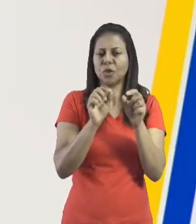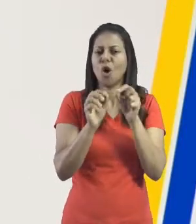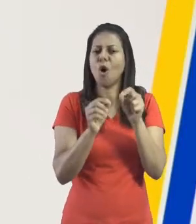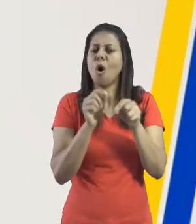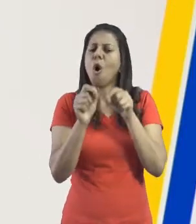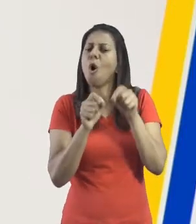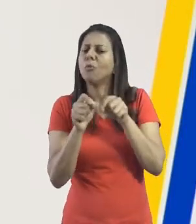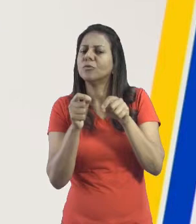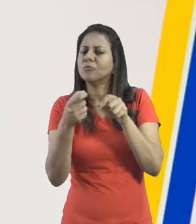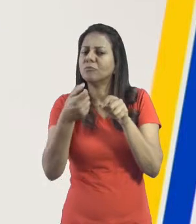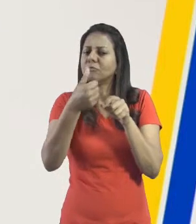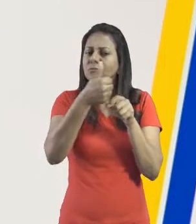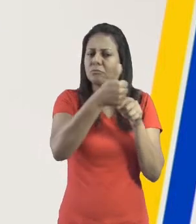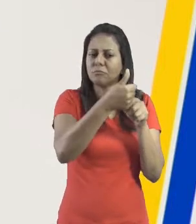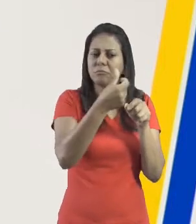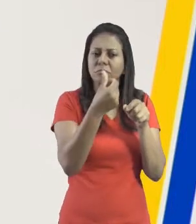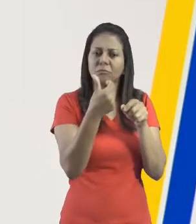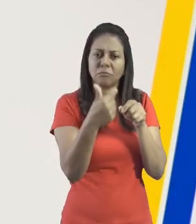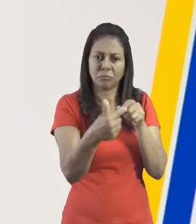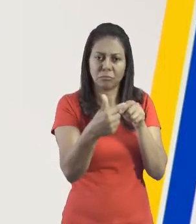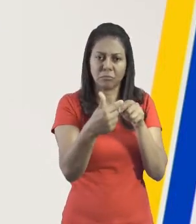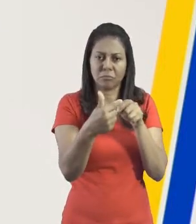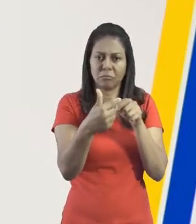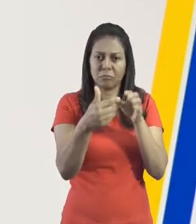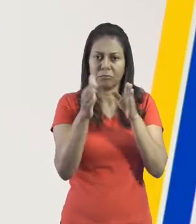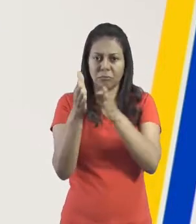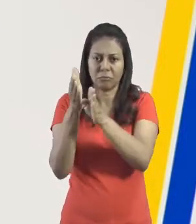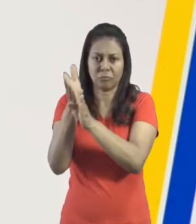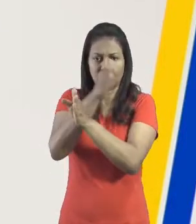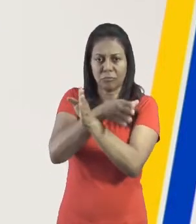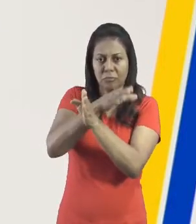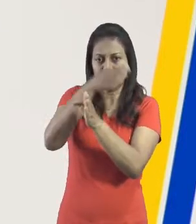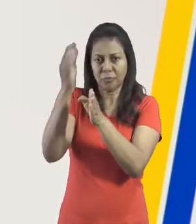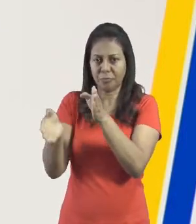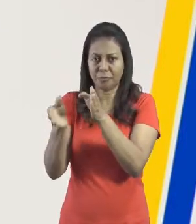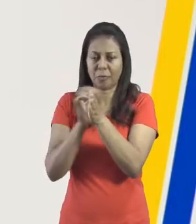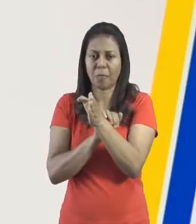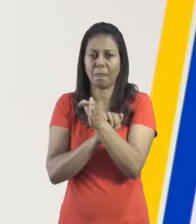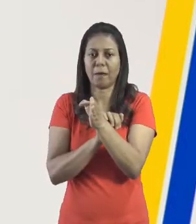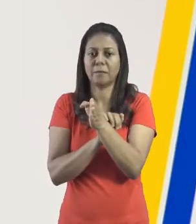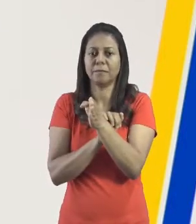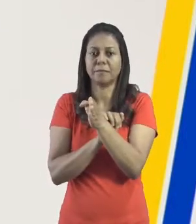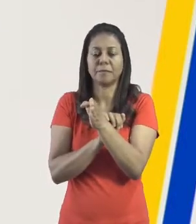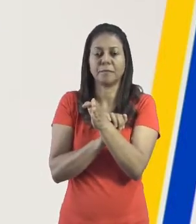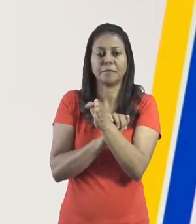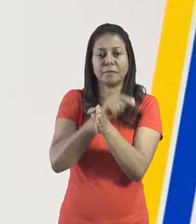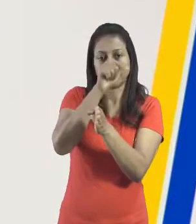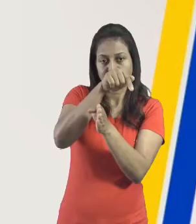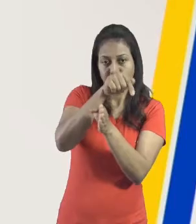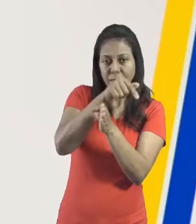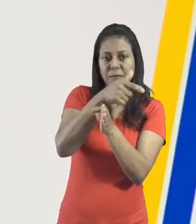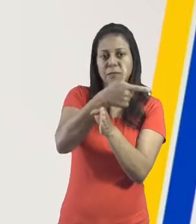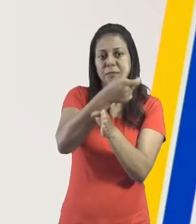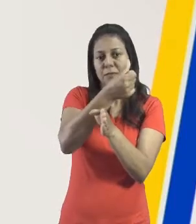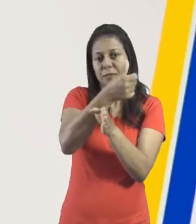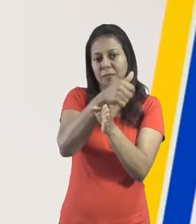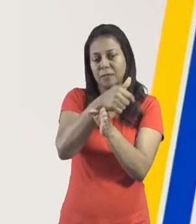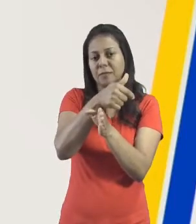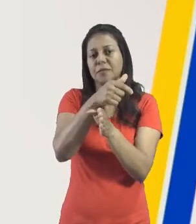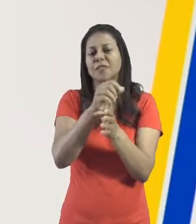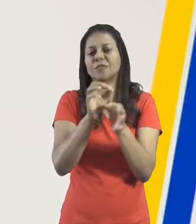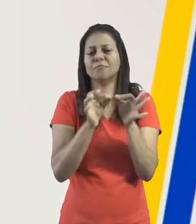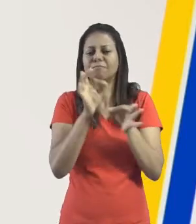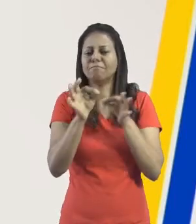diminuído 162 tanto do primeiro membro como do segundo membro. E ficamos agora, né, com a equação